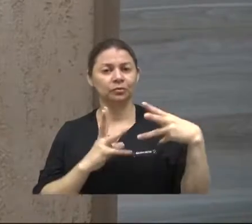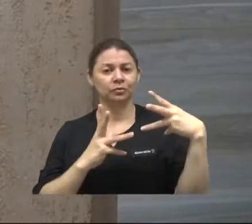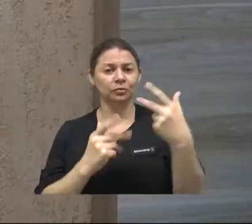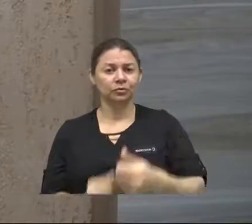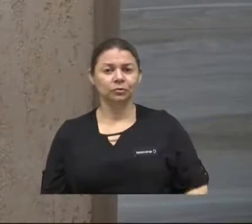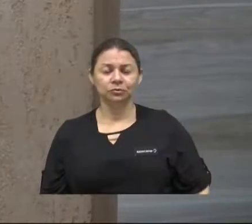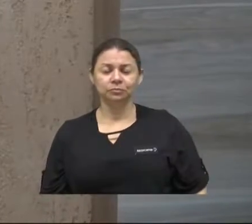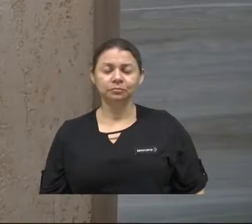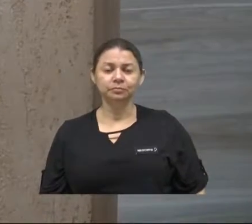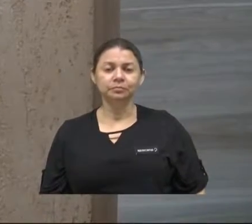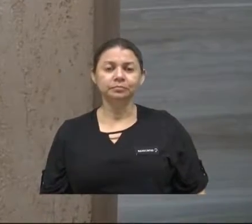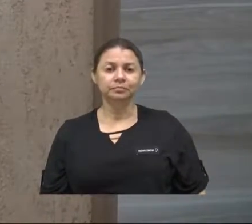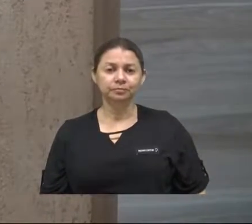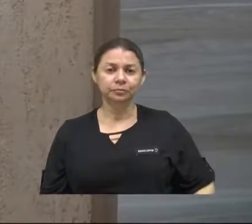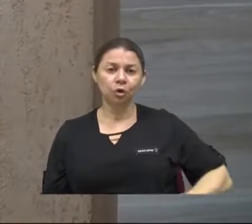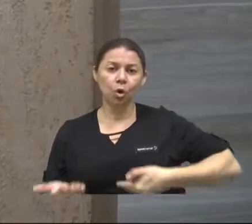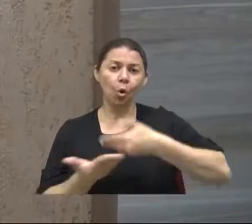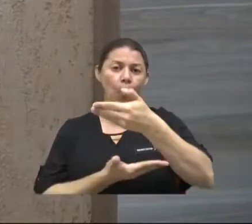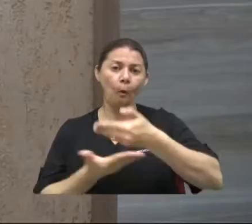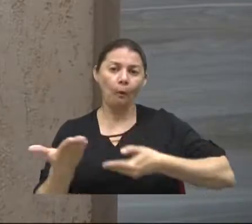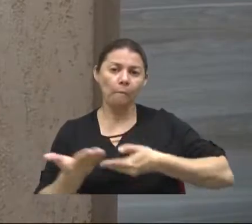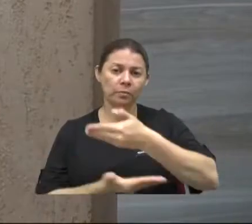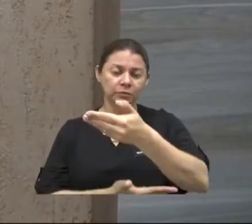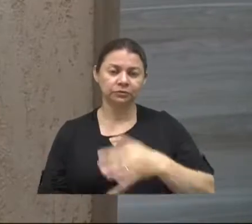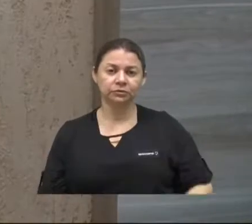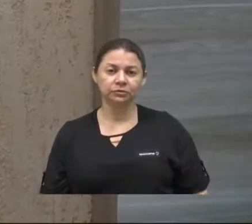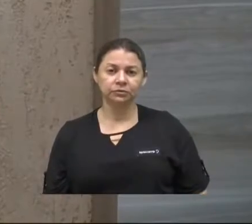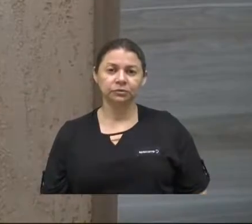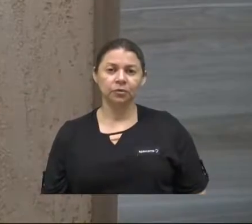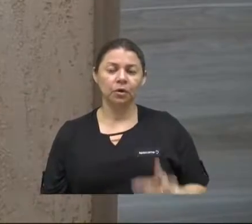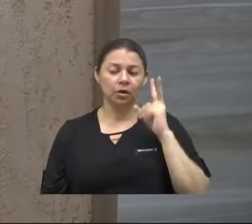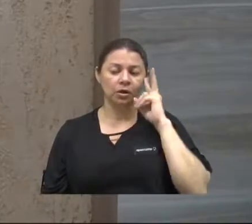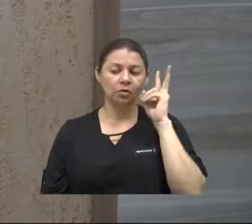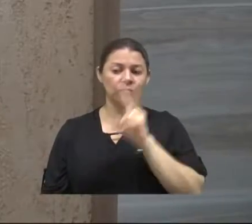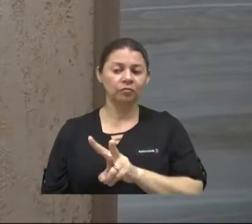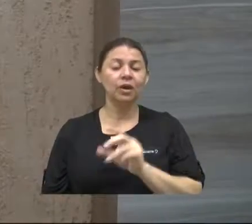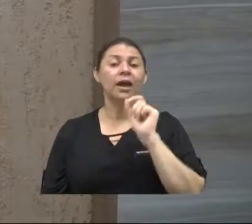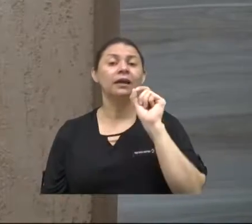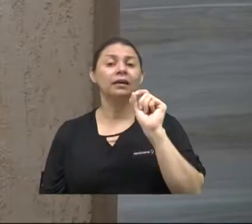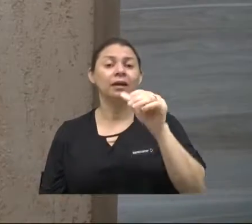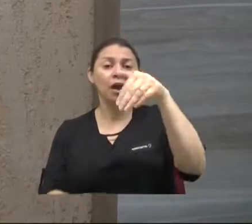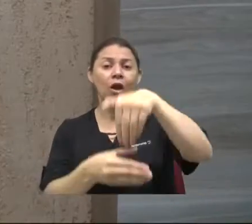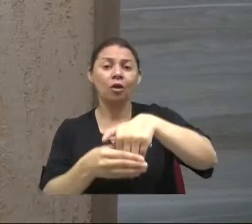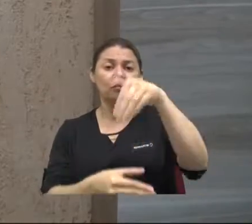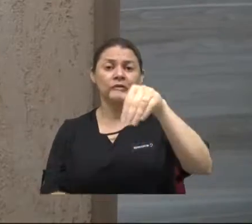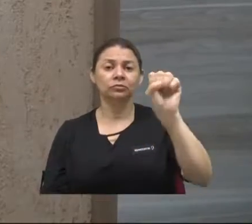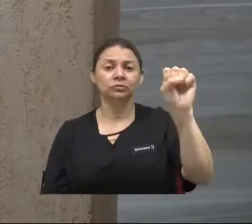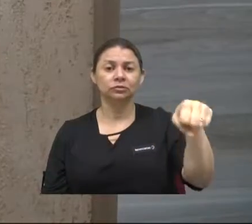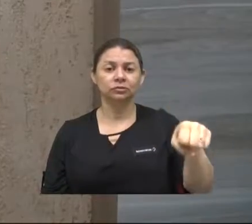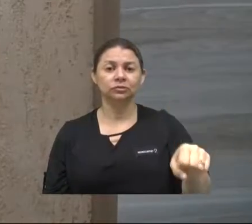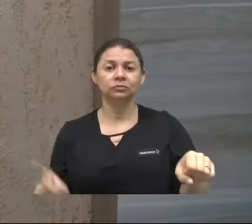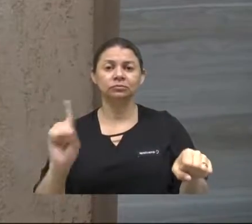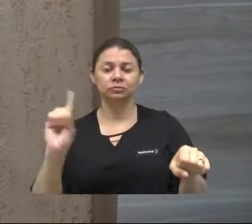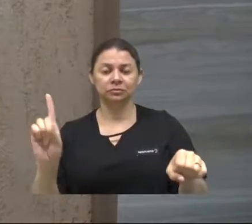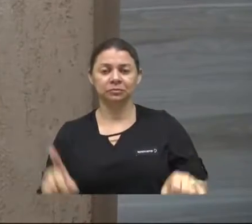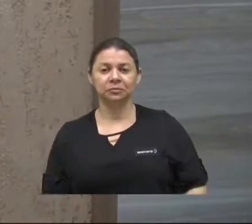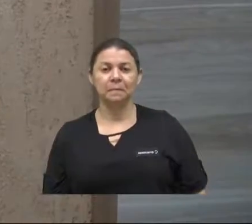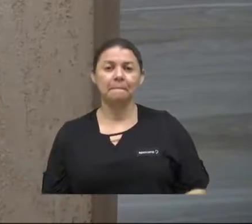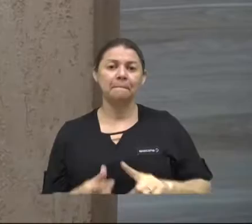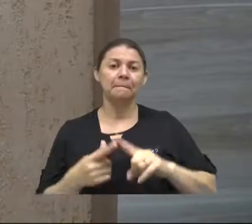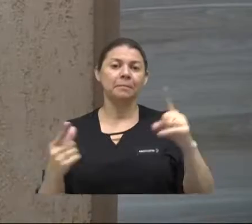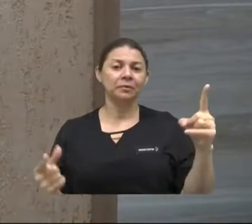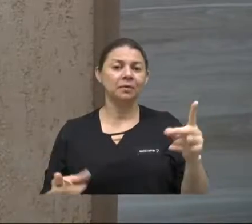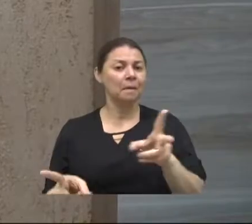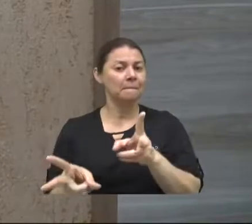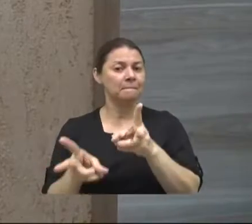pessoa um sim ou um não, mostra a sua credibilidade. Agora, quando